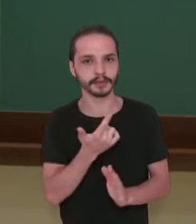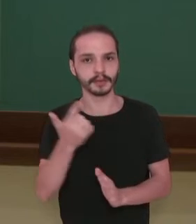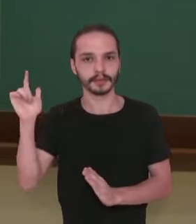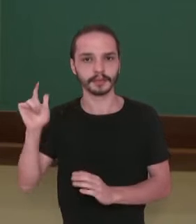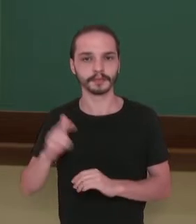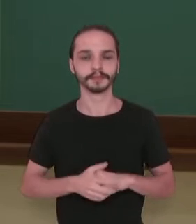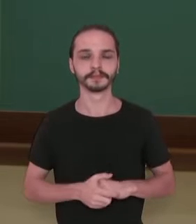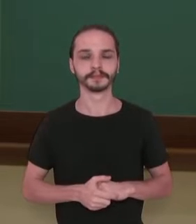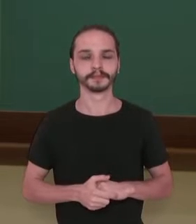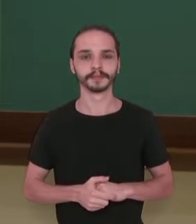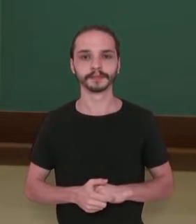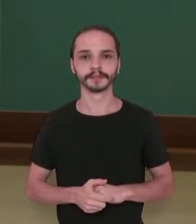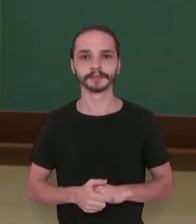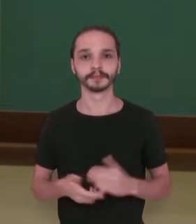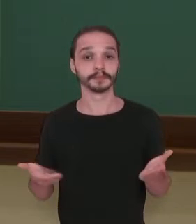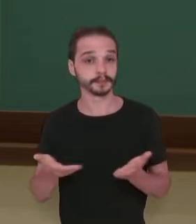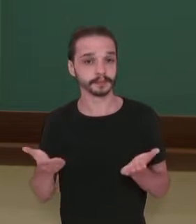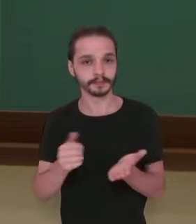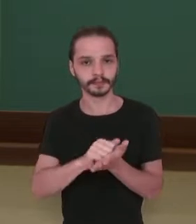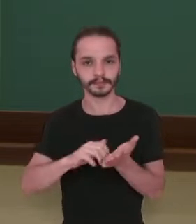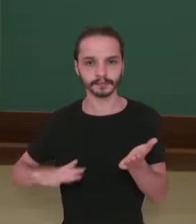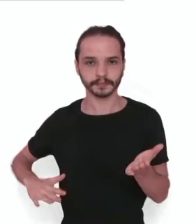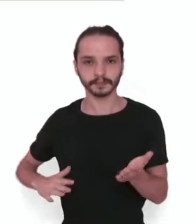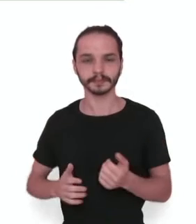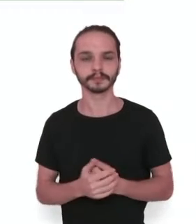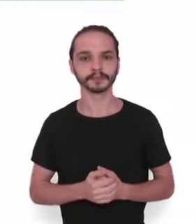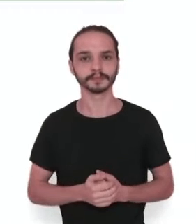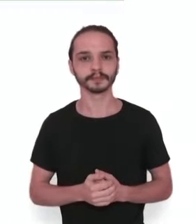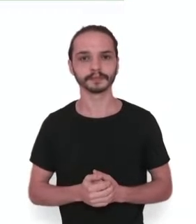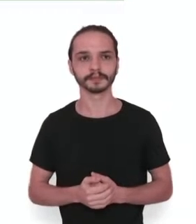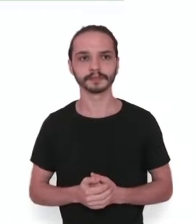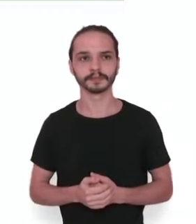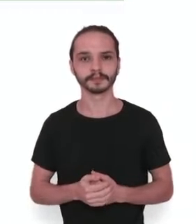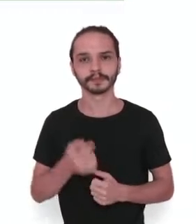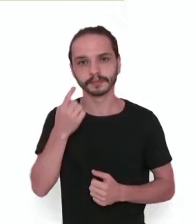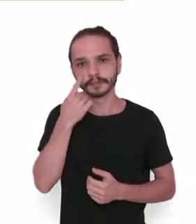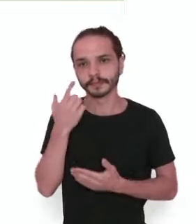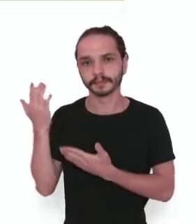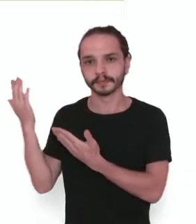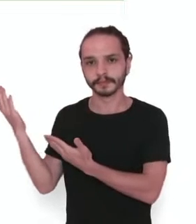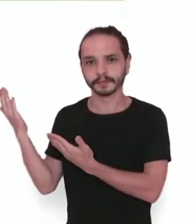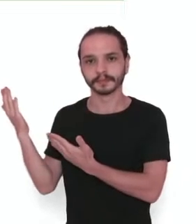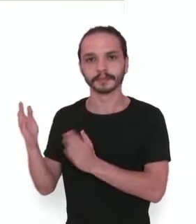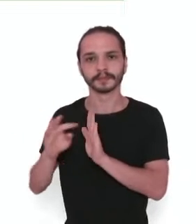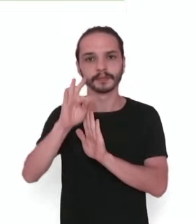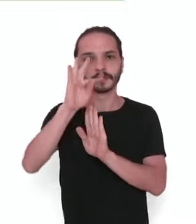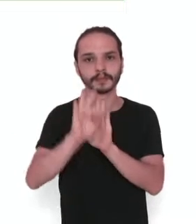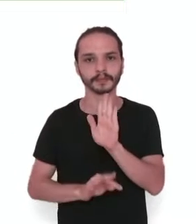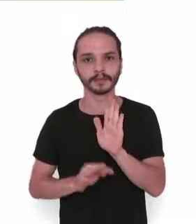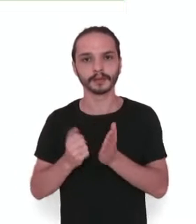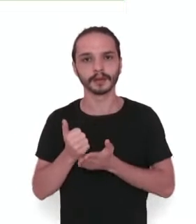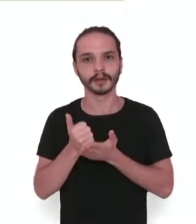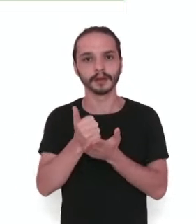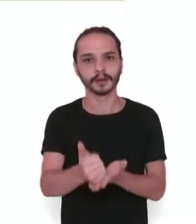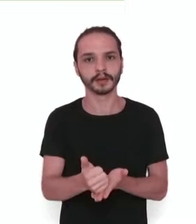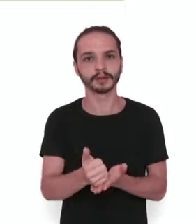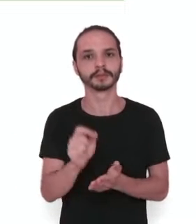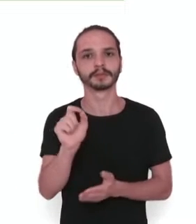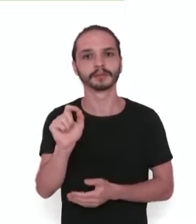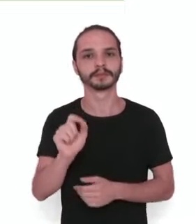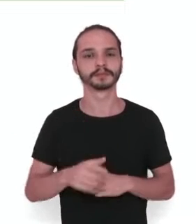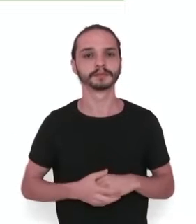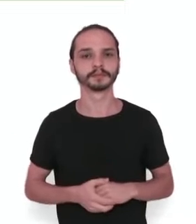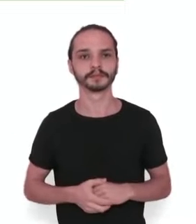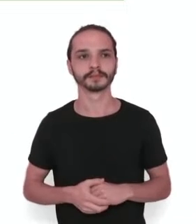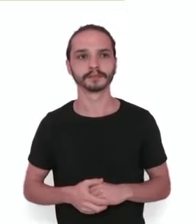aí. Vamos agora para a nossa atividade inicial. Então nós trouxemos aqui um fragmento, né, para contribuir com o nosso enunciado, e